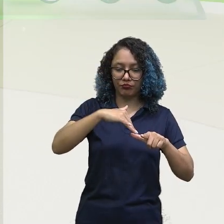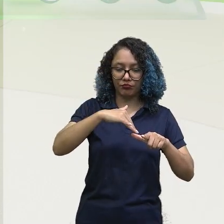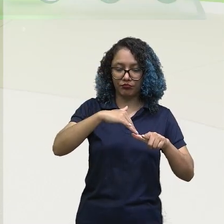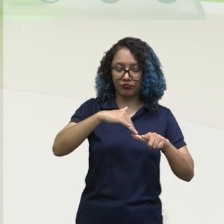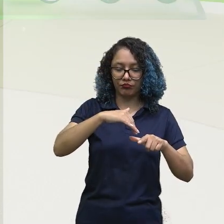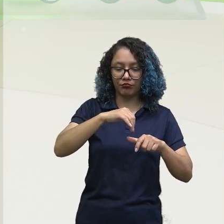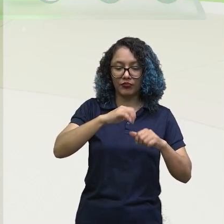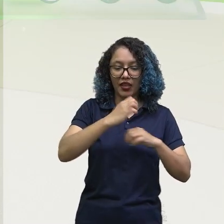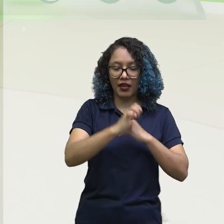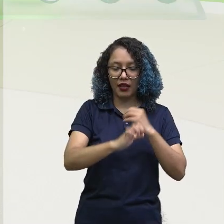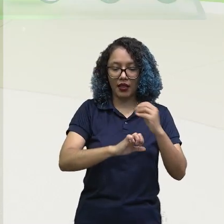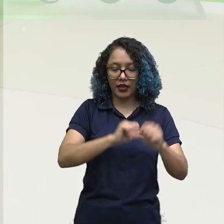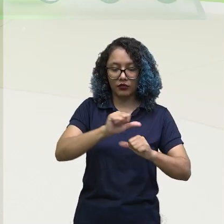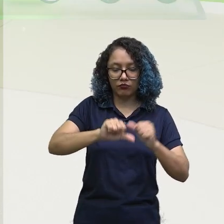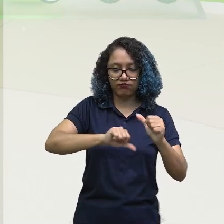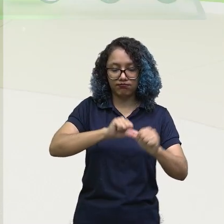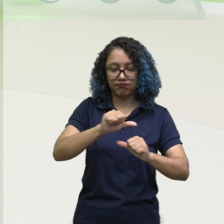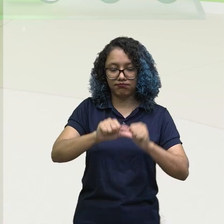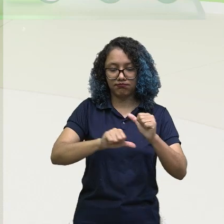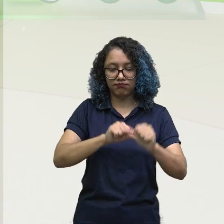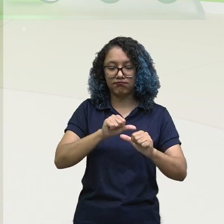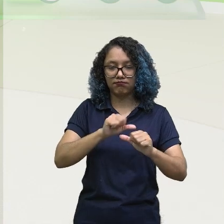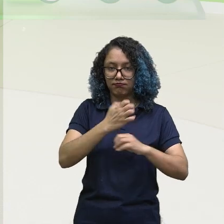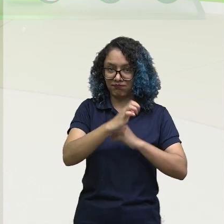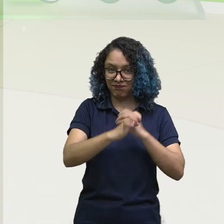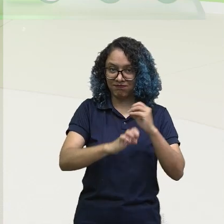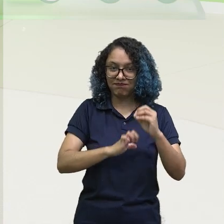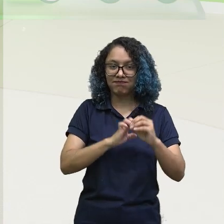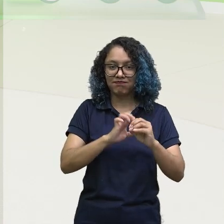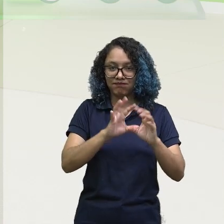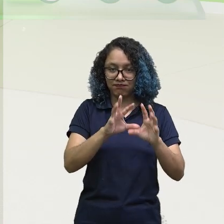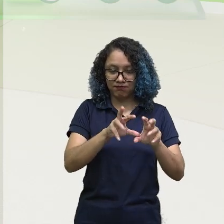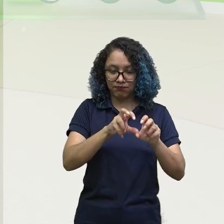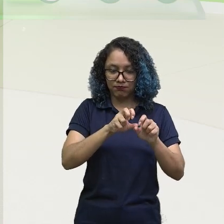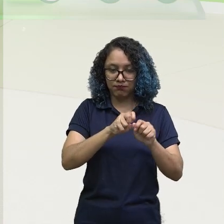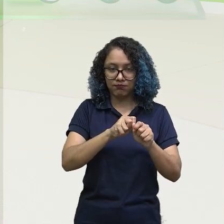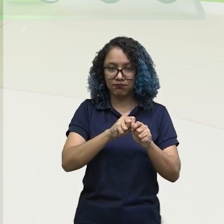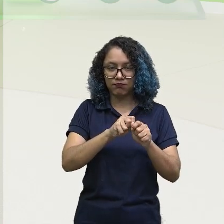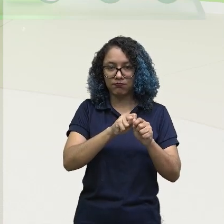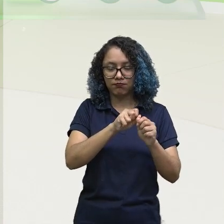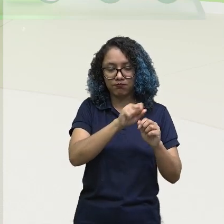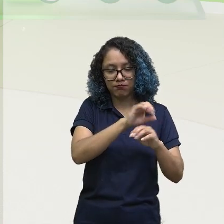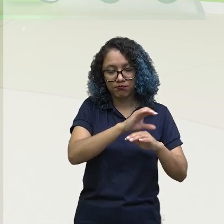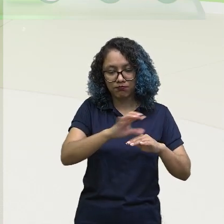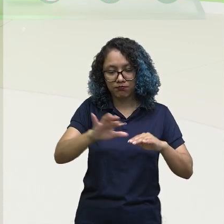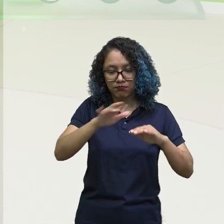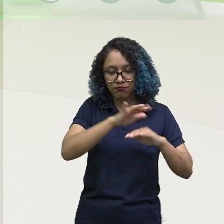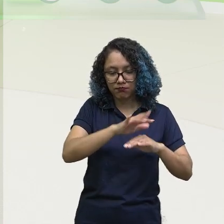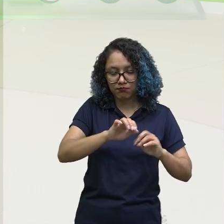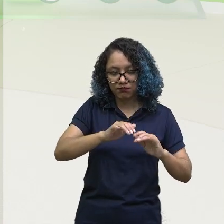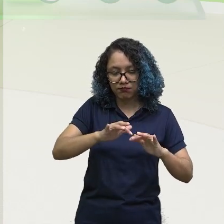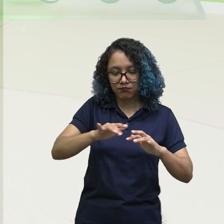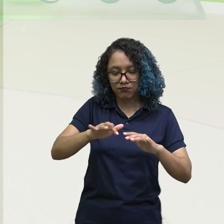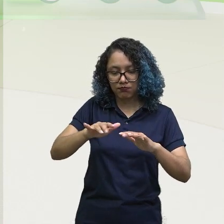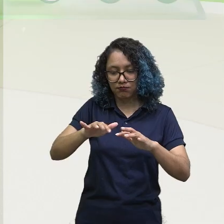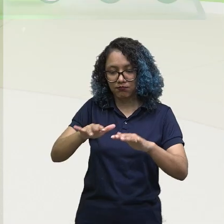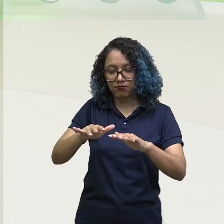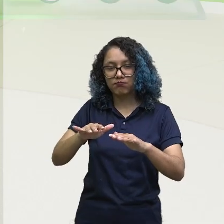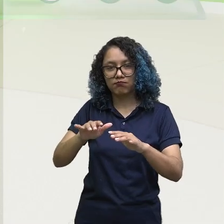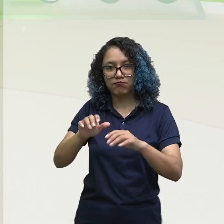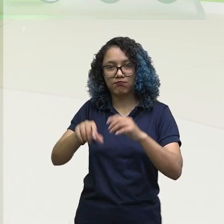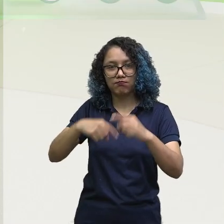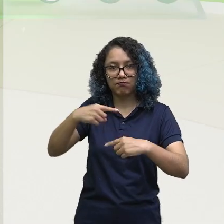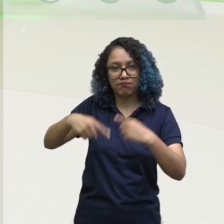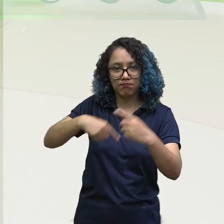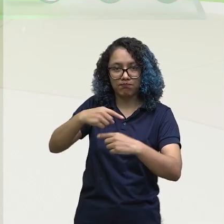os elétrons, Ela vai pegar esses elétrons e vai levar num circuito. E esse circuito vai gerar